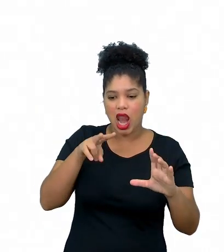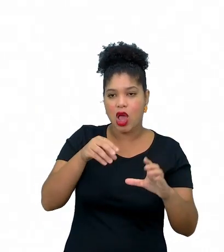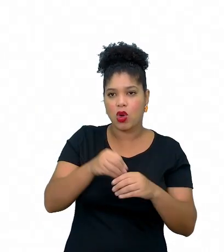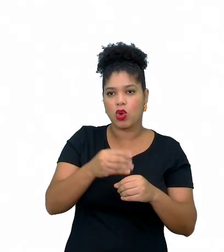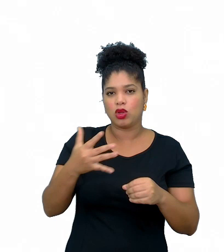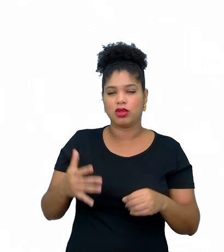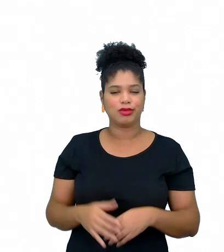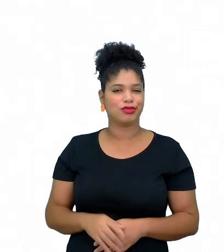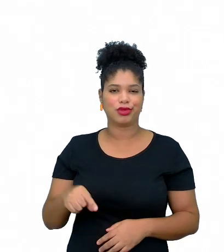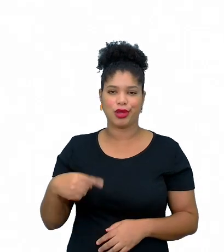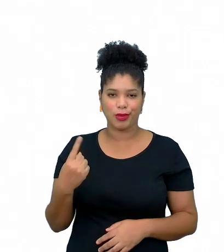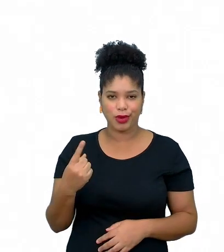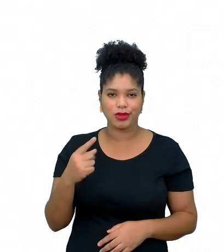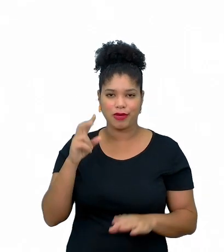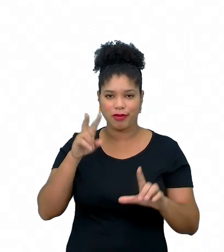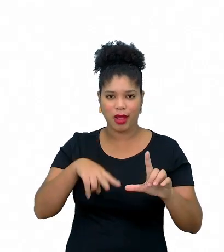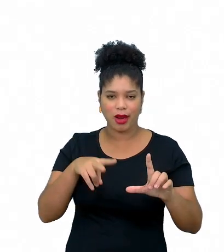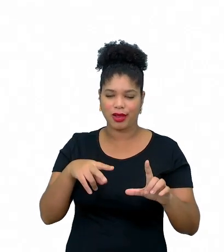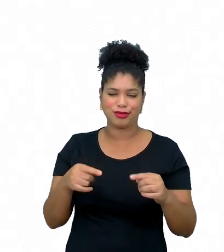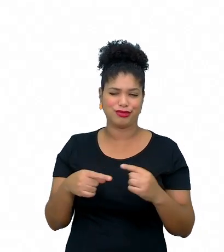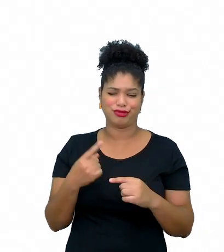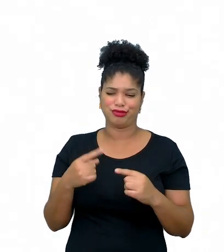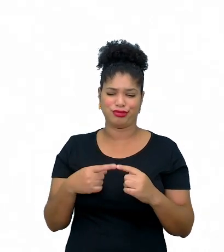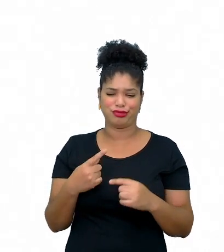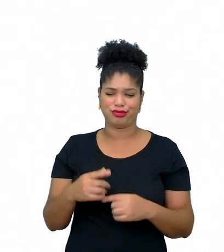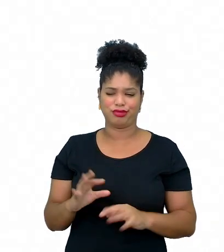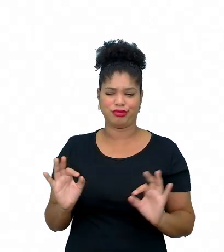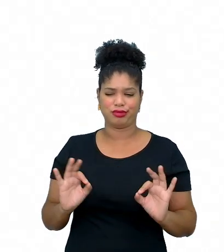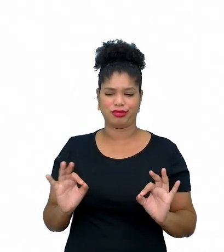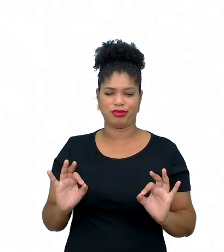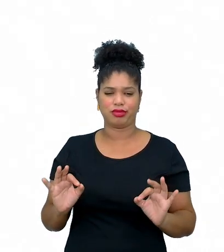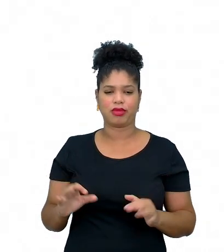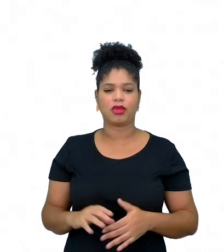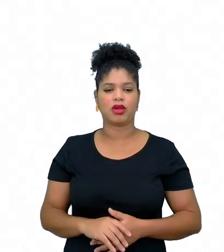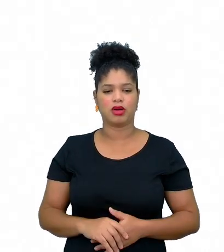diferenciado e aquilo ali não desenvolve.